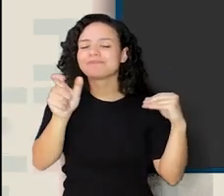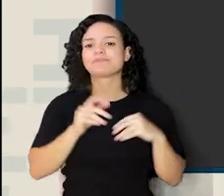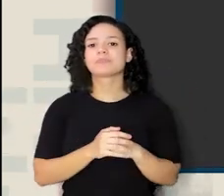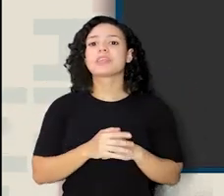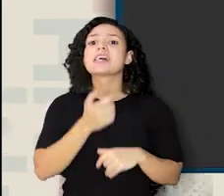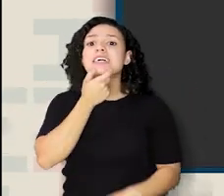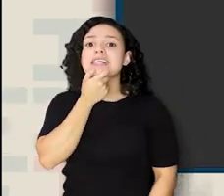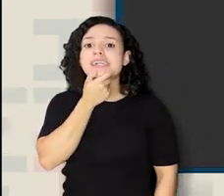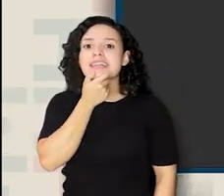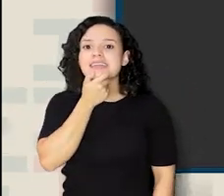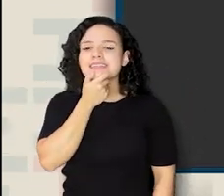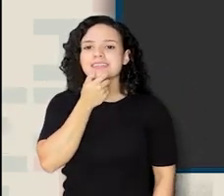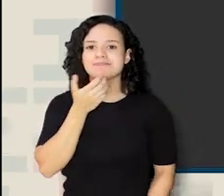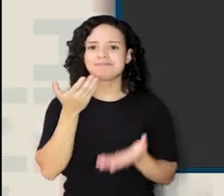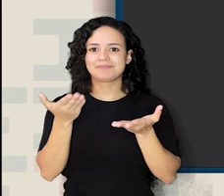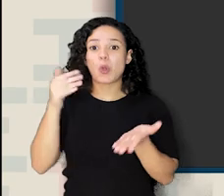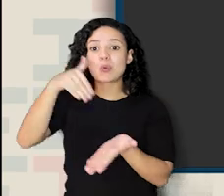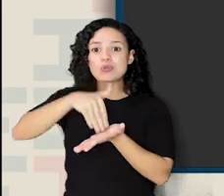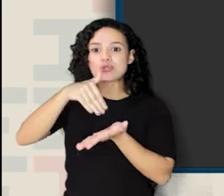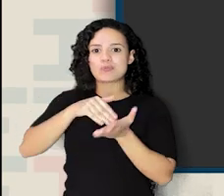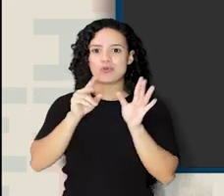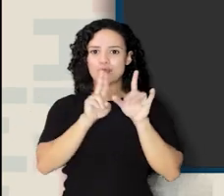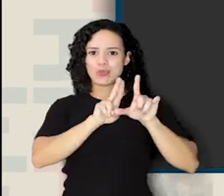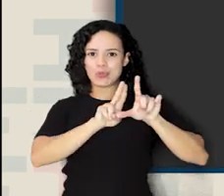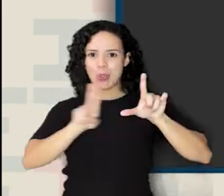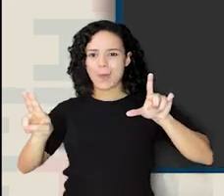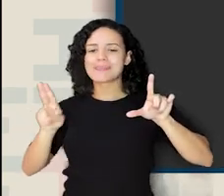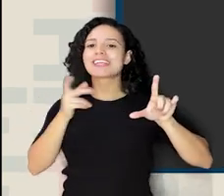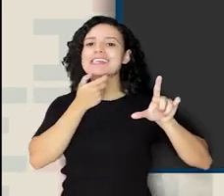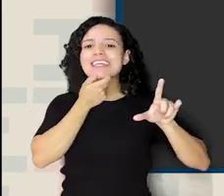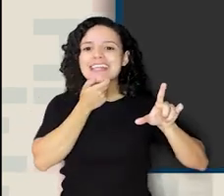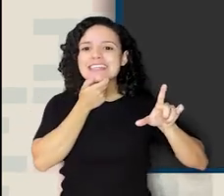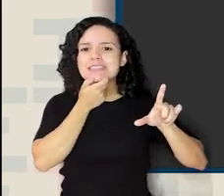E em inglês, gente, recorder.